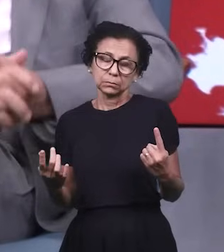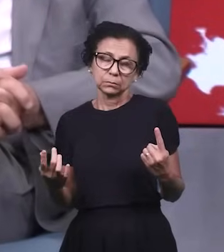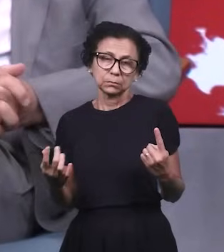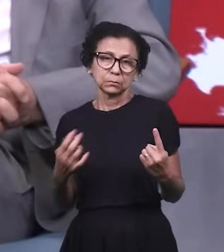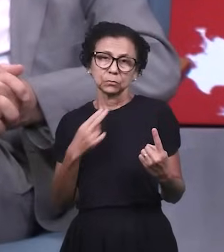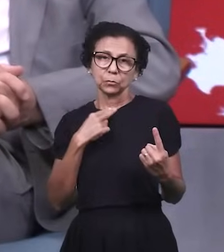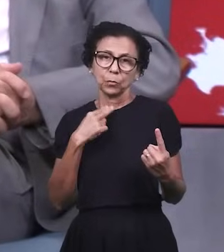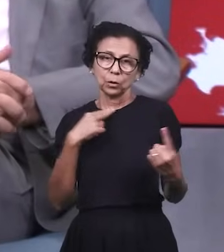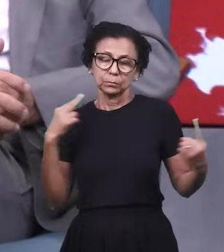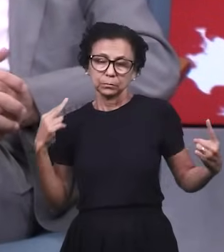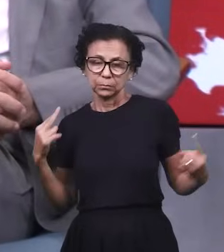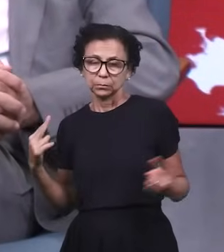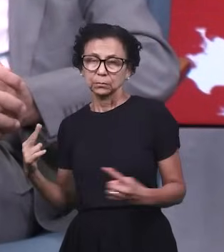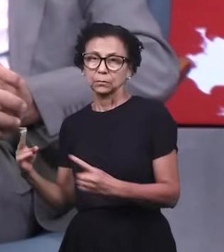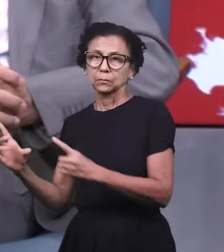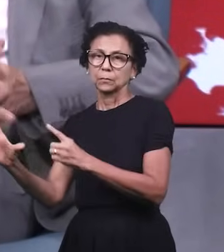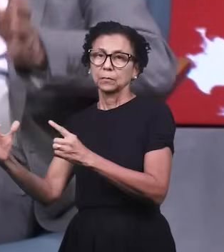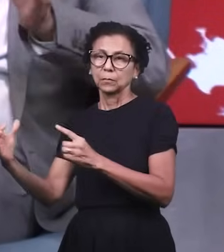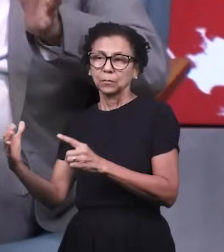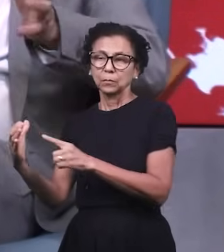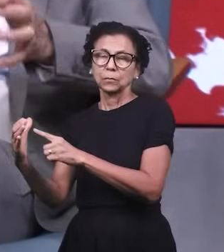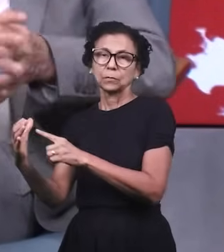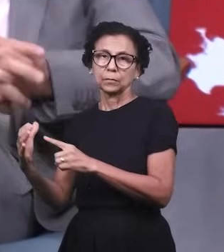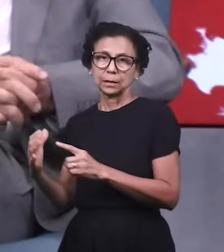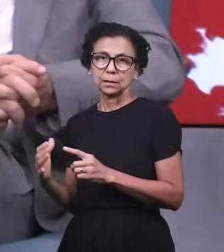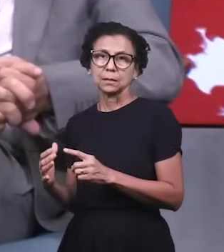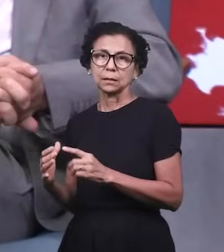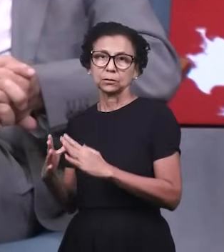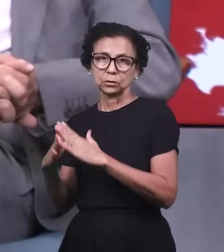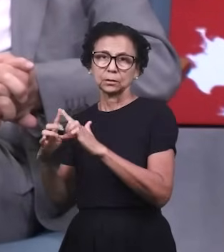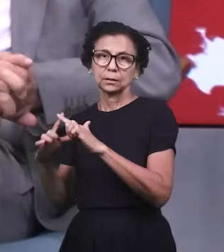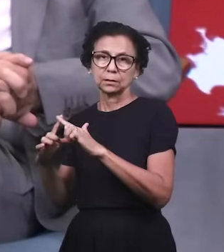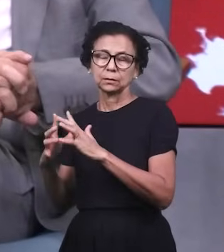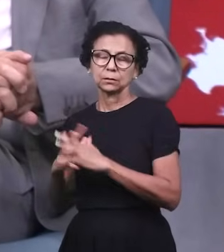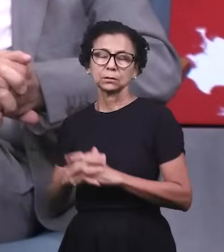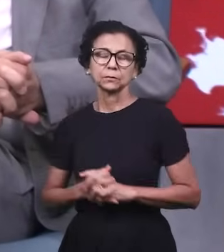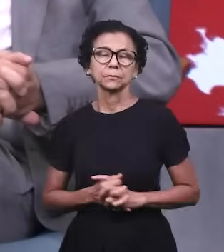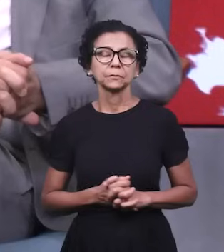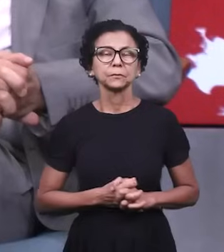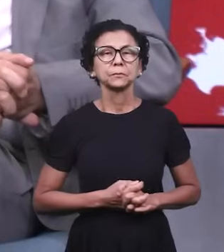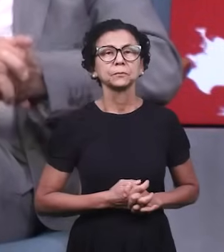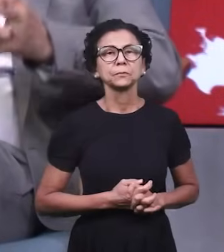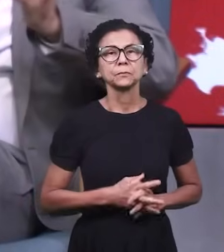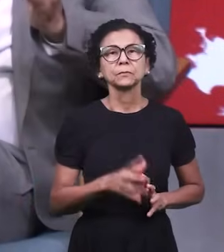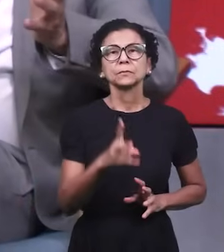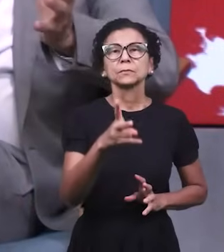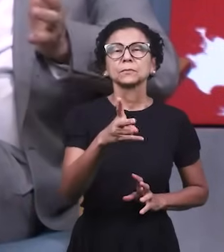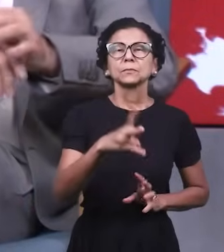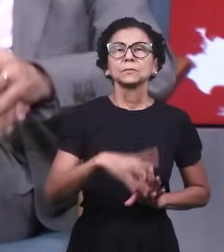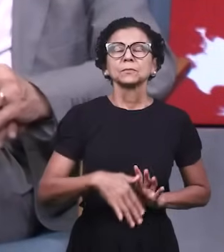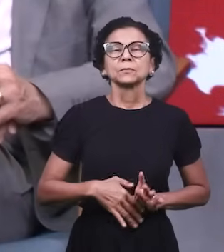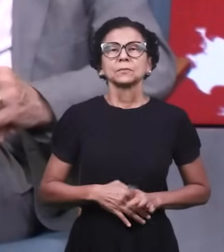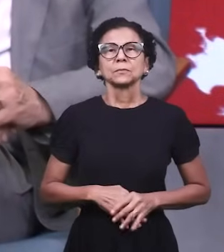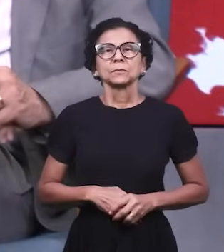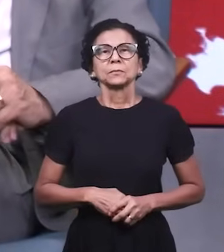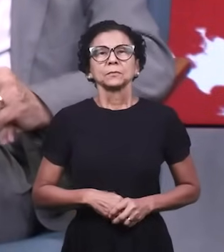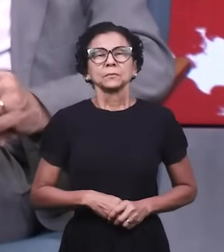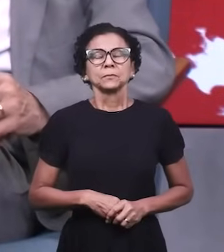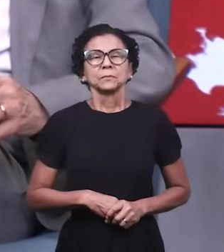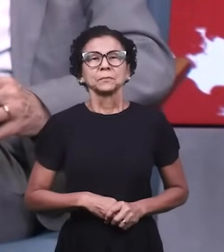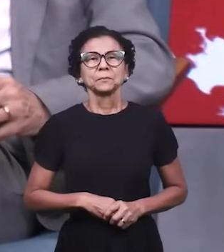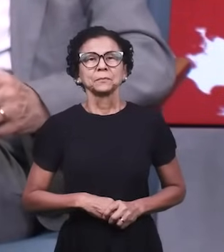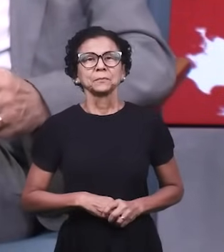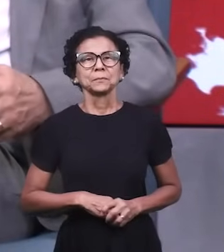operação do Espírito Santo na vida da igreja como corpo. Vamos continuar falando sobre a manifestação do Espírito